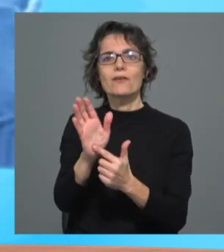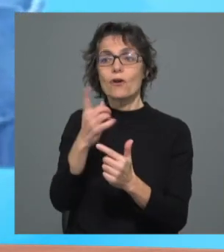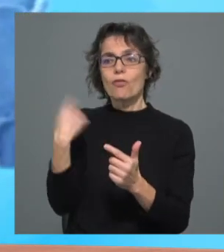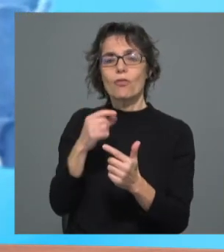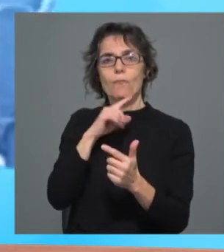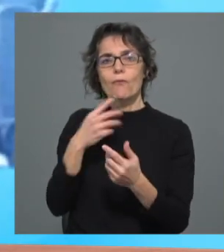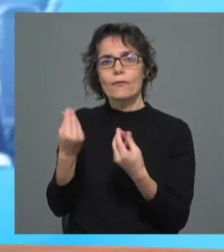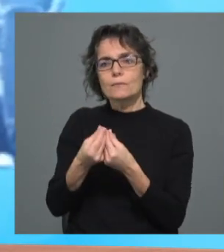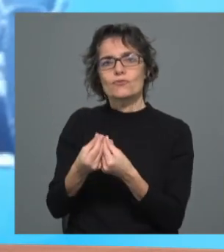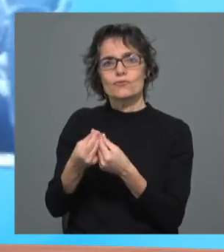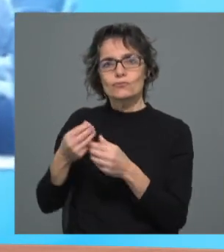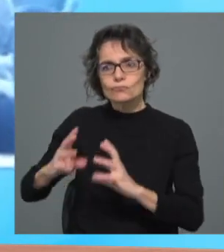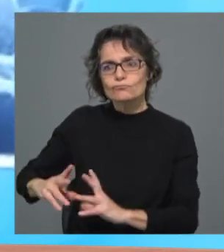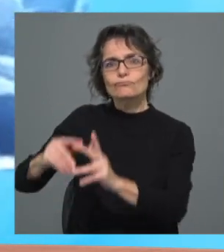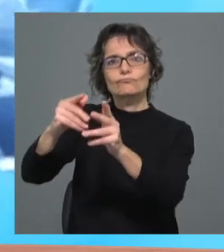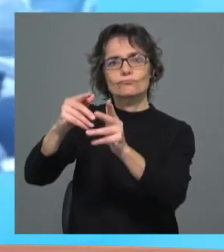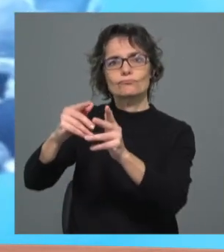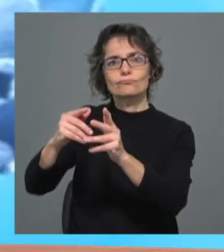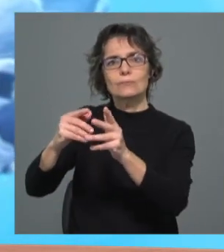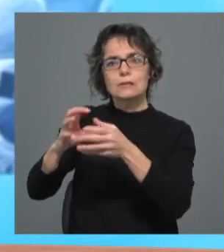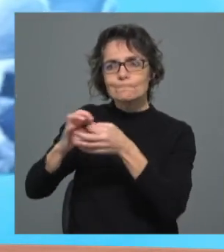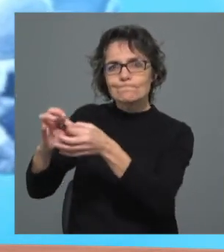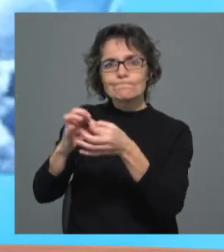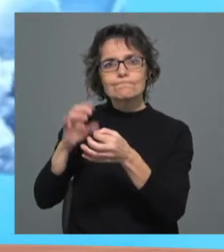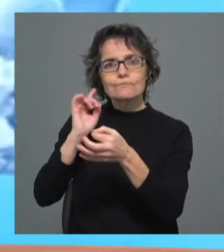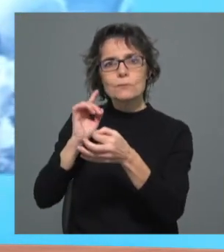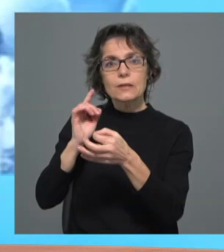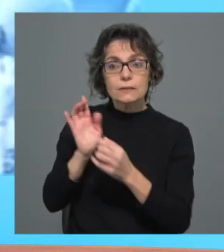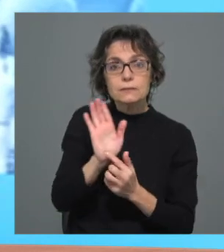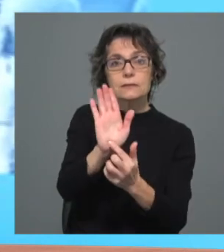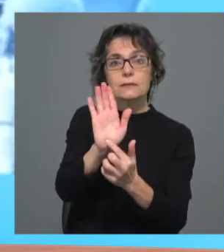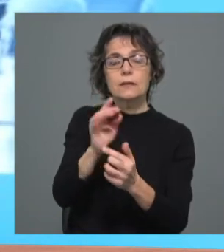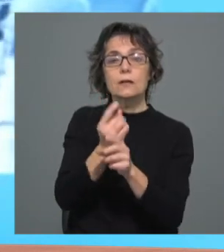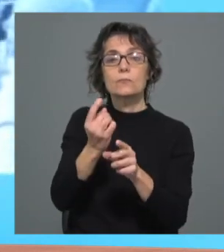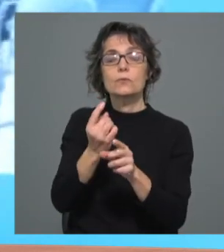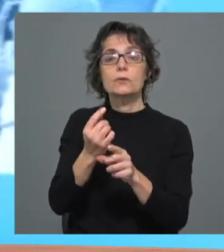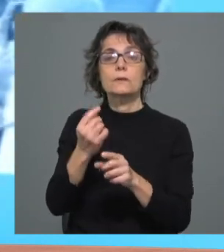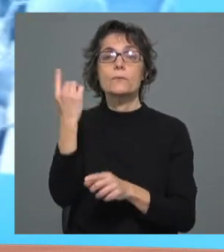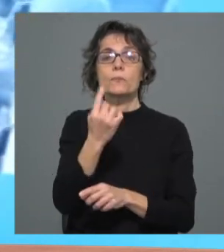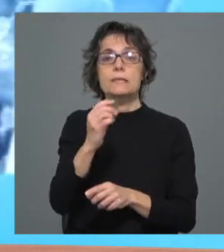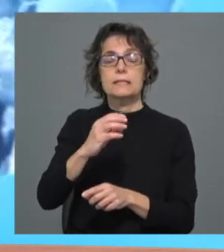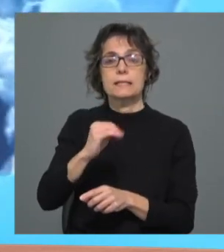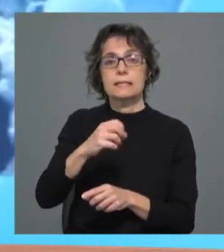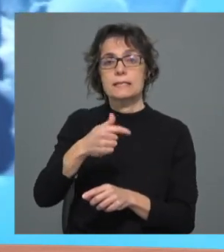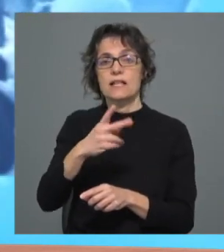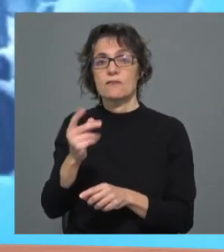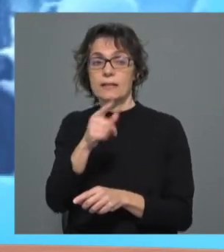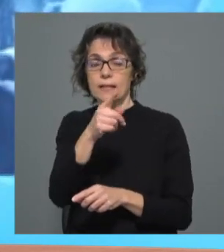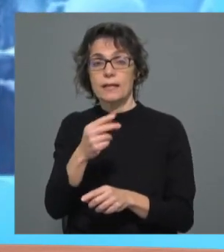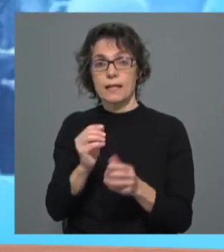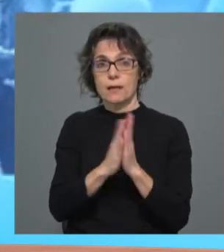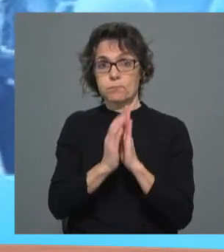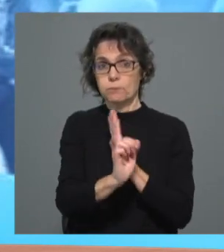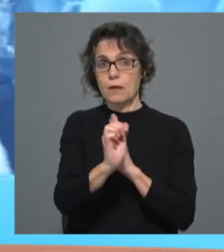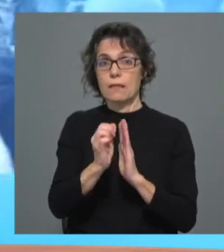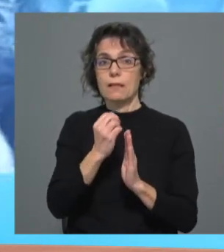em comunhão, podemos crescer em unidade. Porque o presidente Salva Kiir é católico e